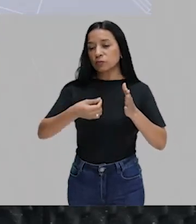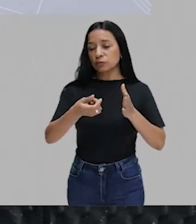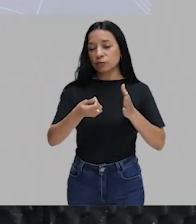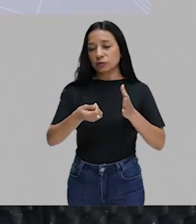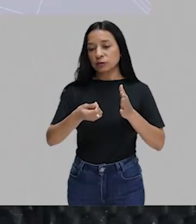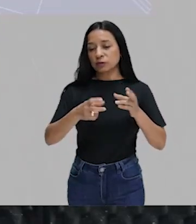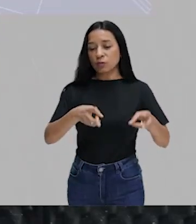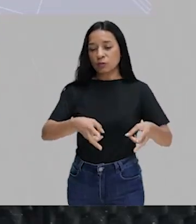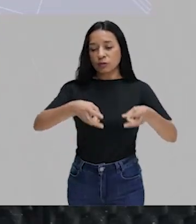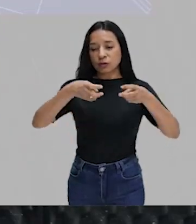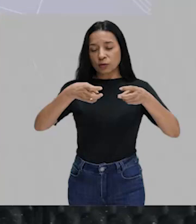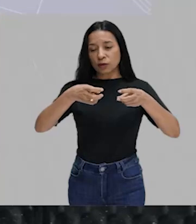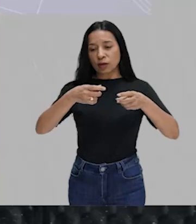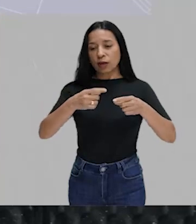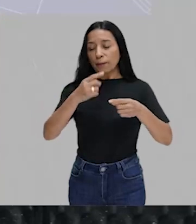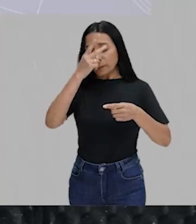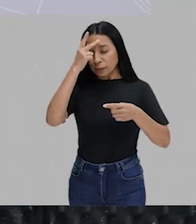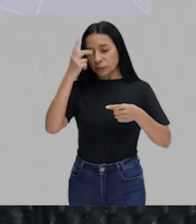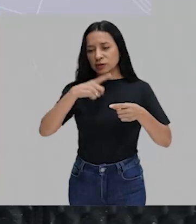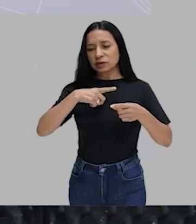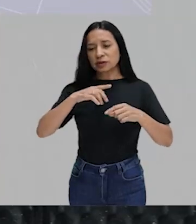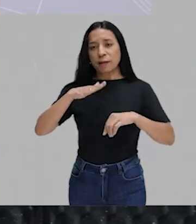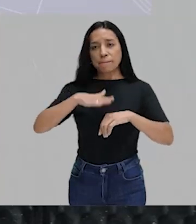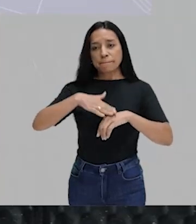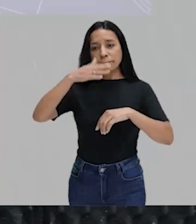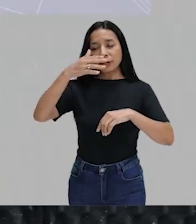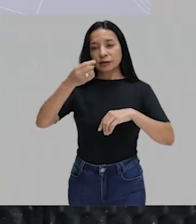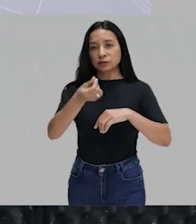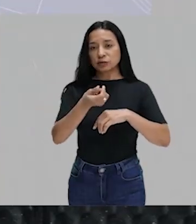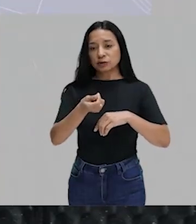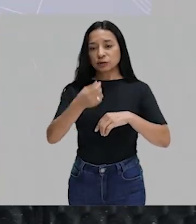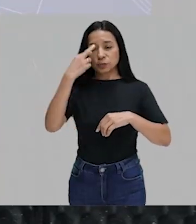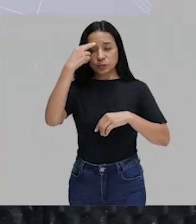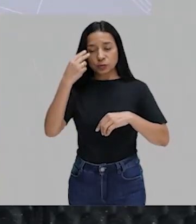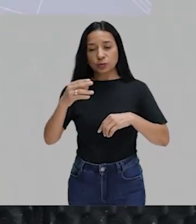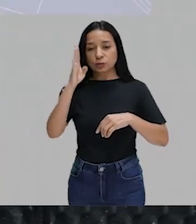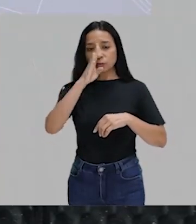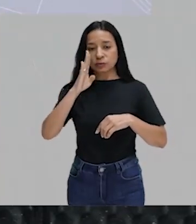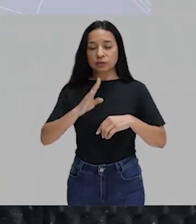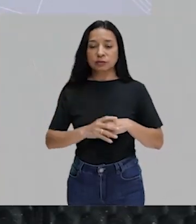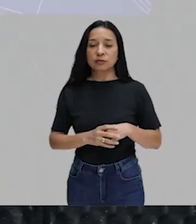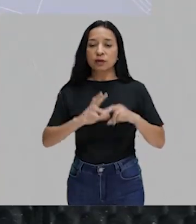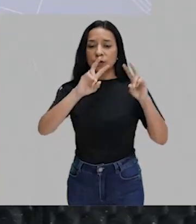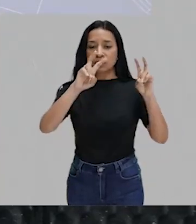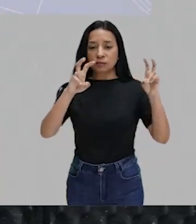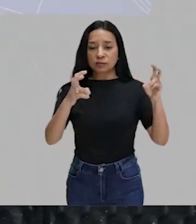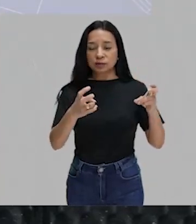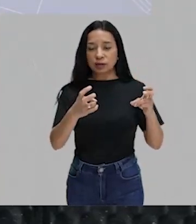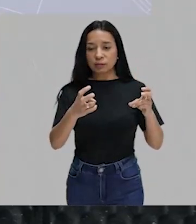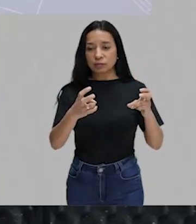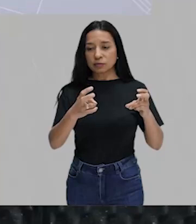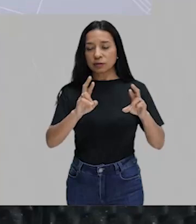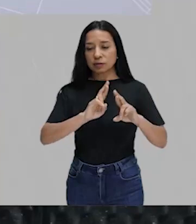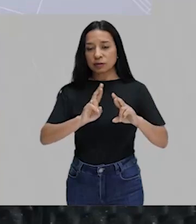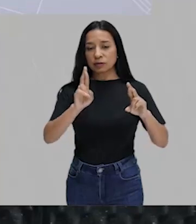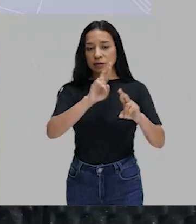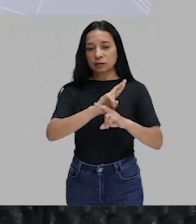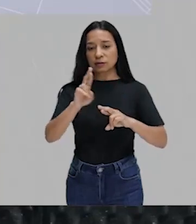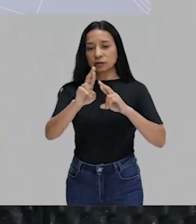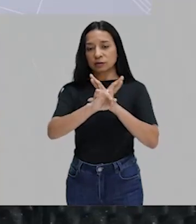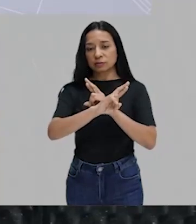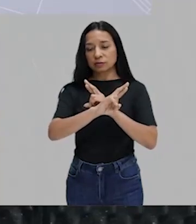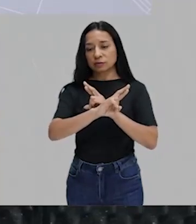dinheiro, isso é histórico no Brasil. Temas relacionados a acontecimentos sociais e históricos não eram abordados pelos